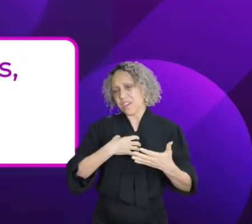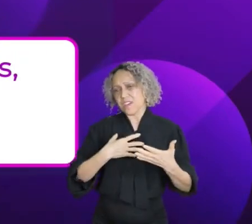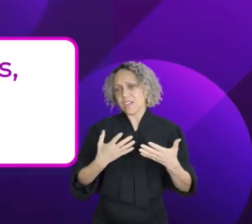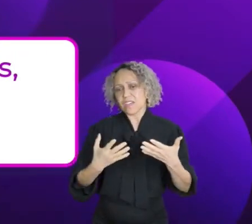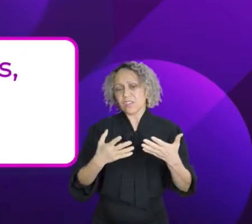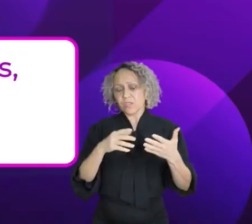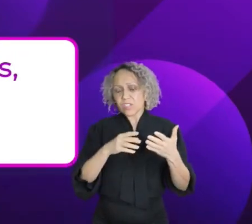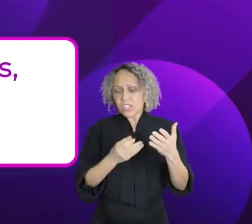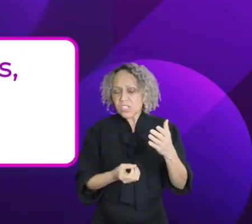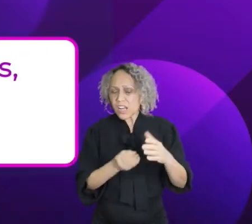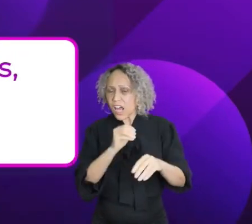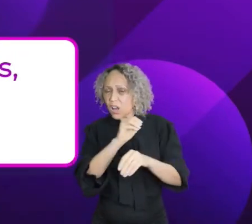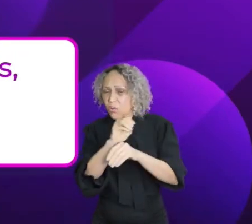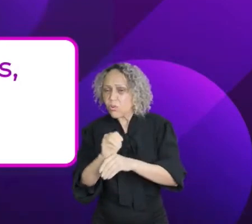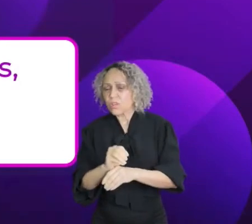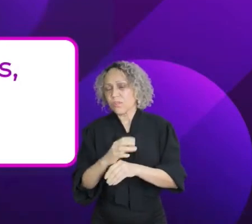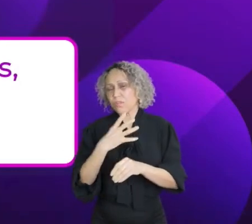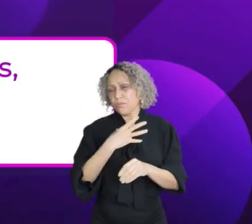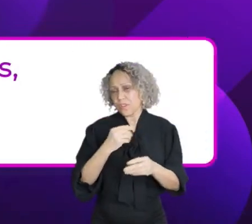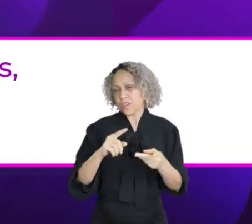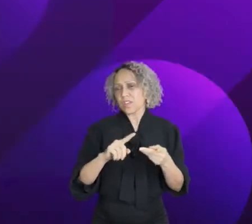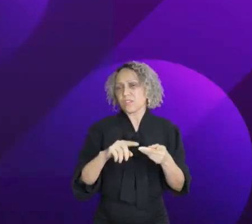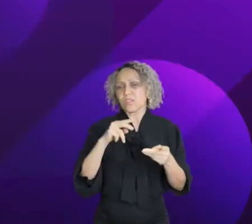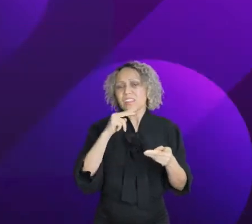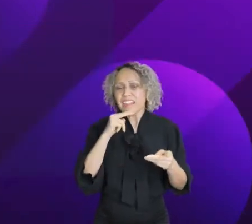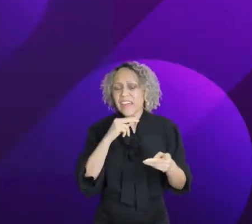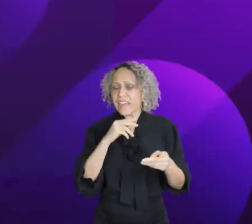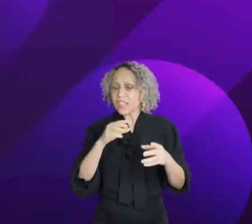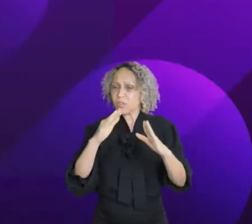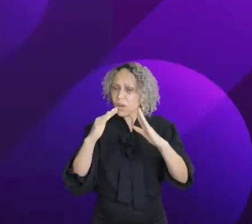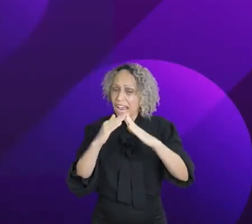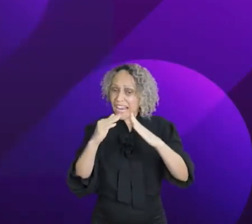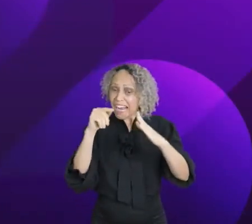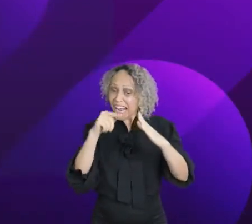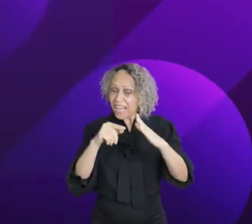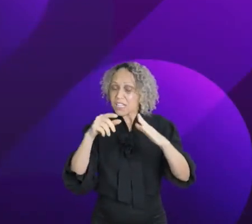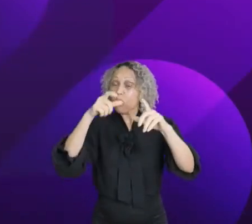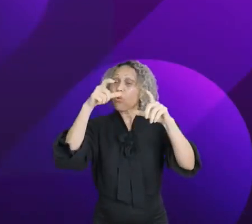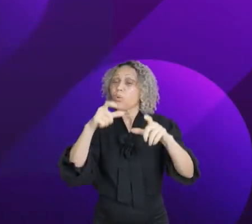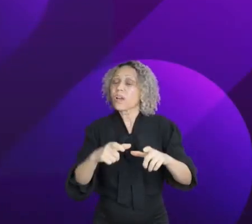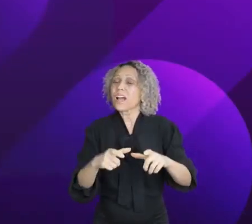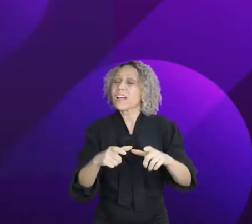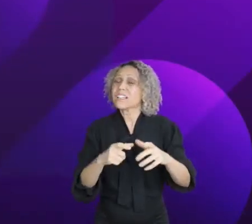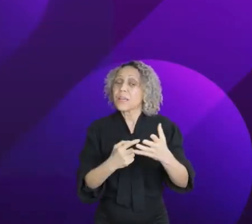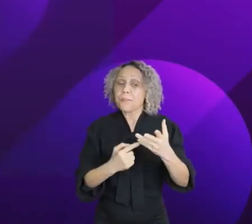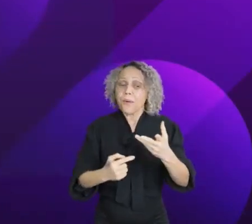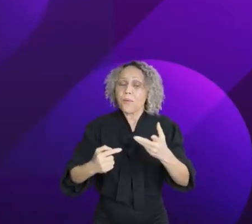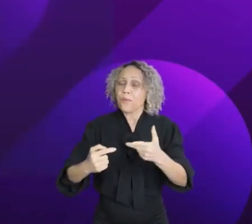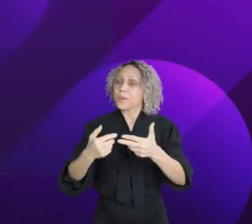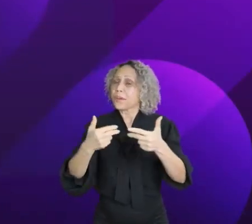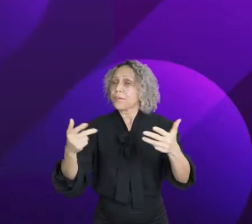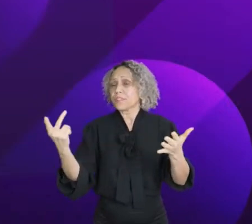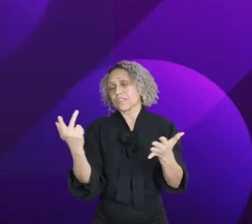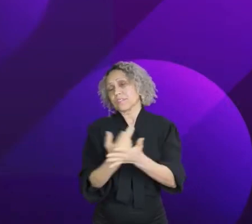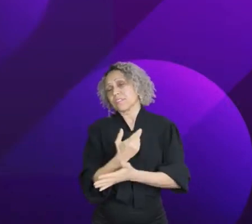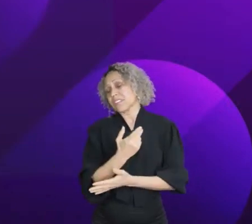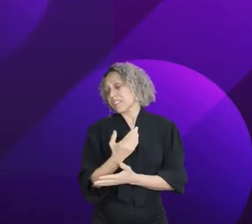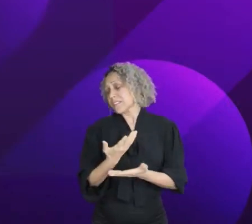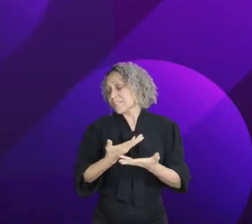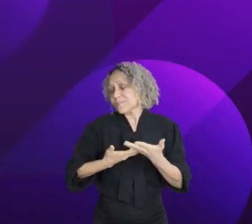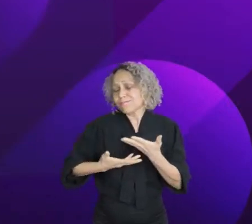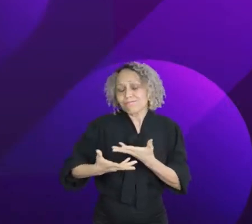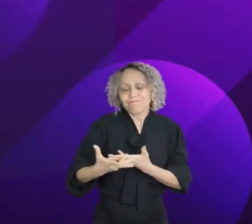netos, onde a gente promove os encontros. Então, a história da casa, ela é